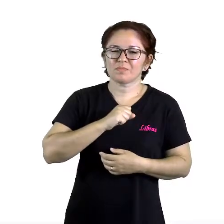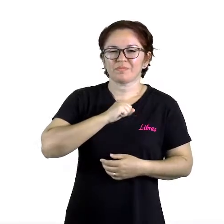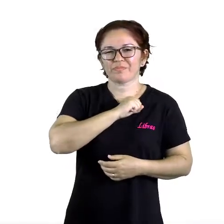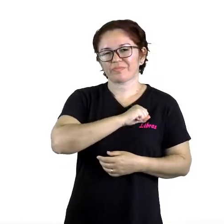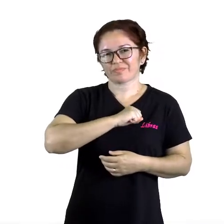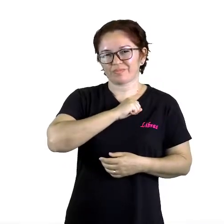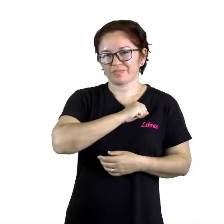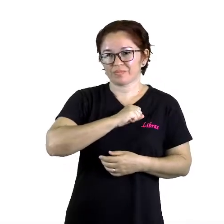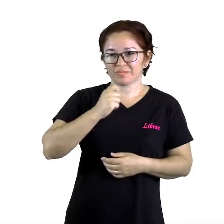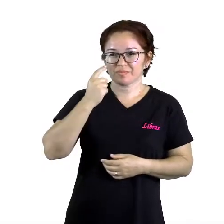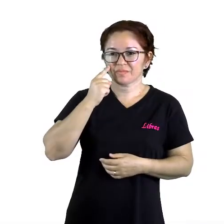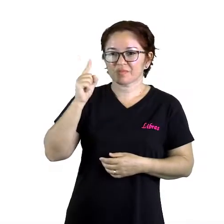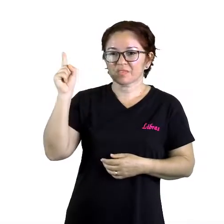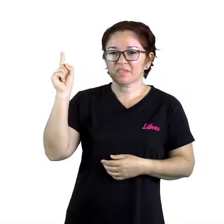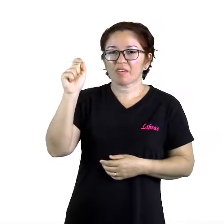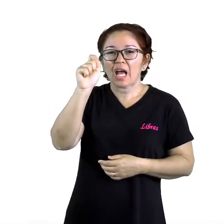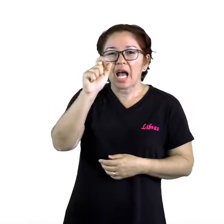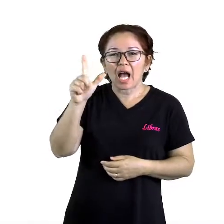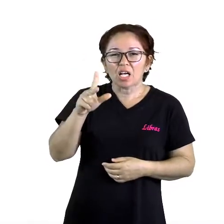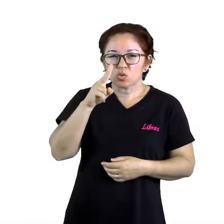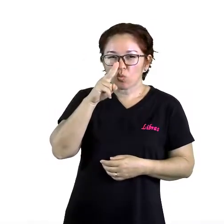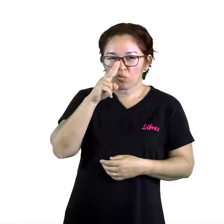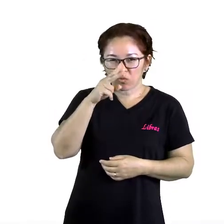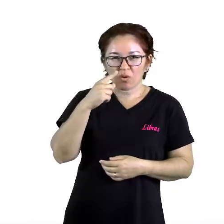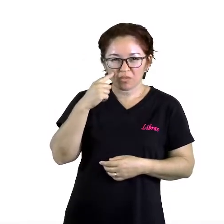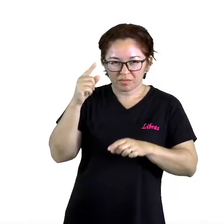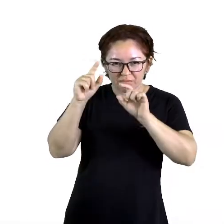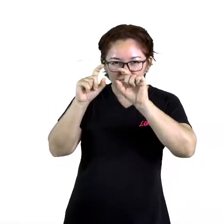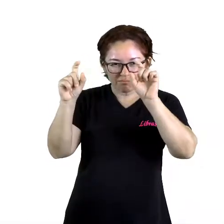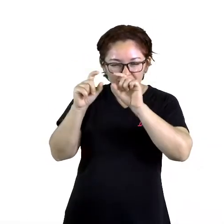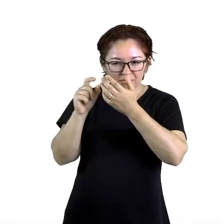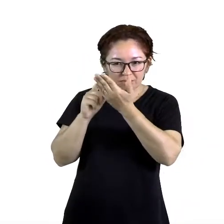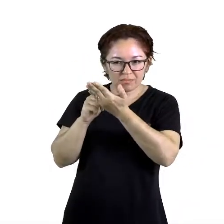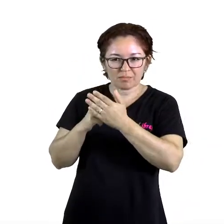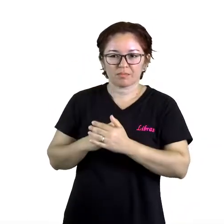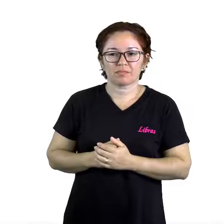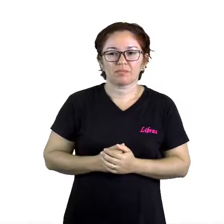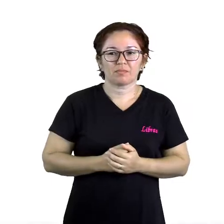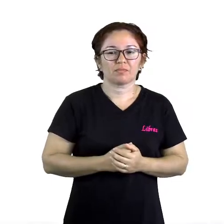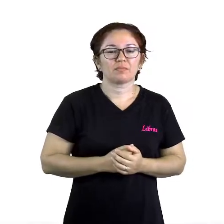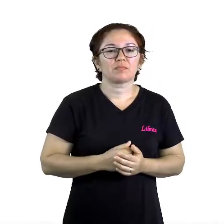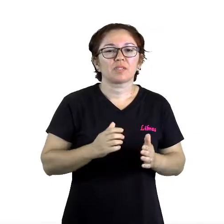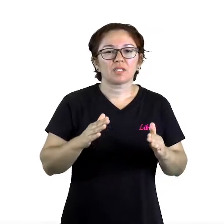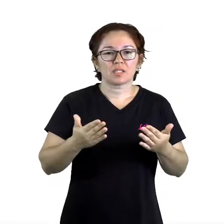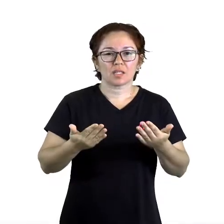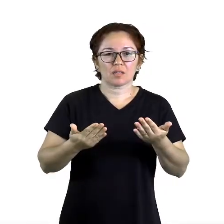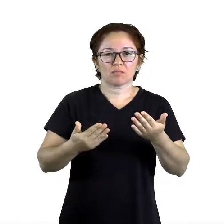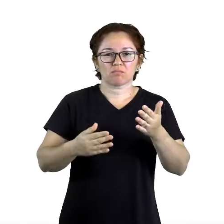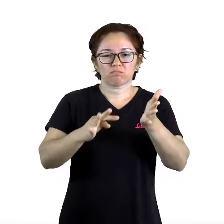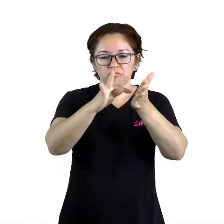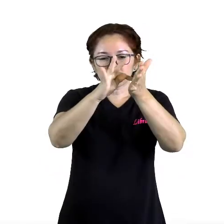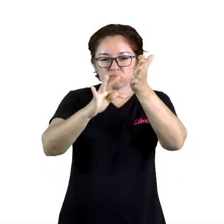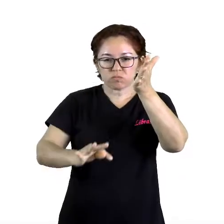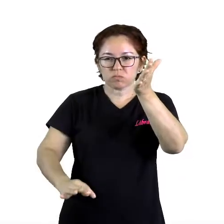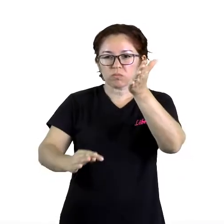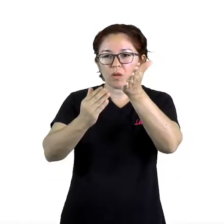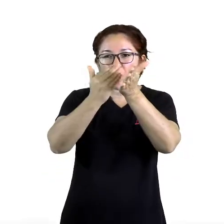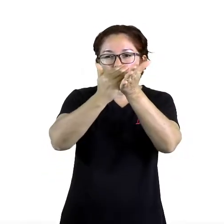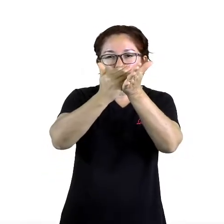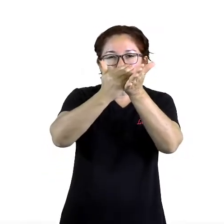e sublinhado? Ainda no trecho que introduz o texto, as expressões destacadas marcam